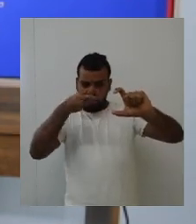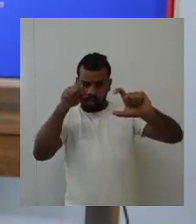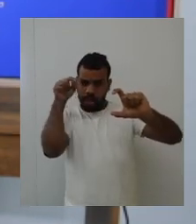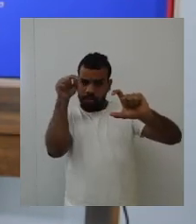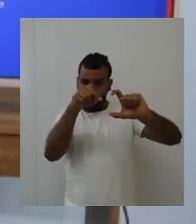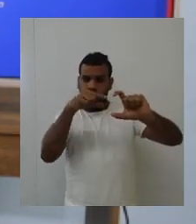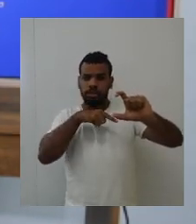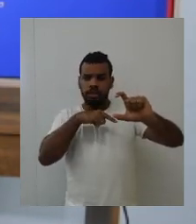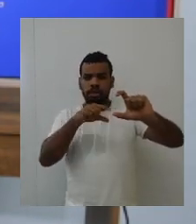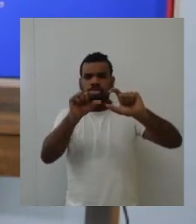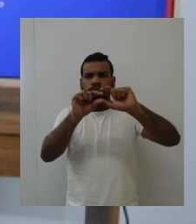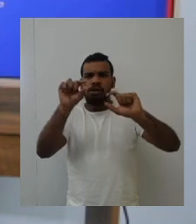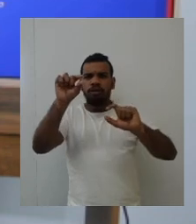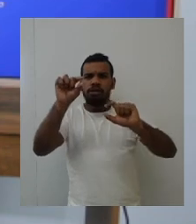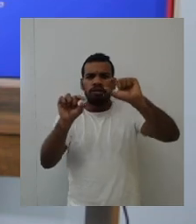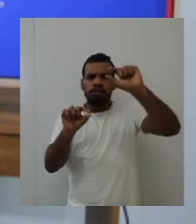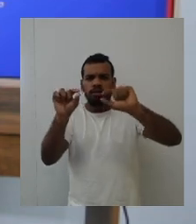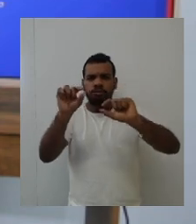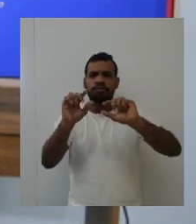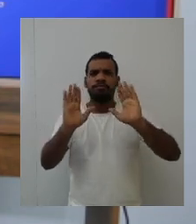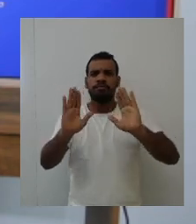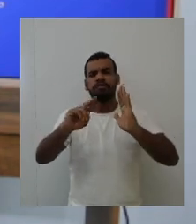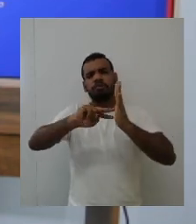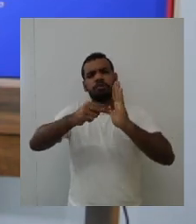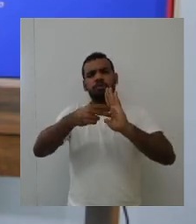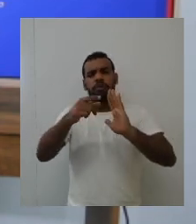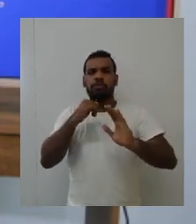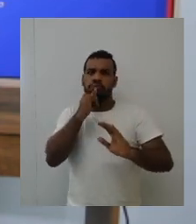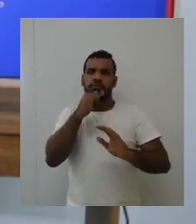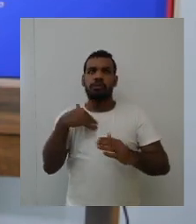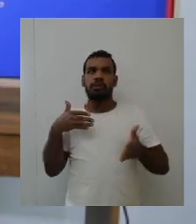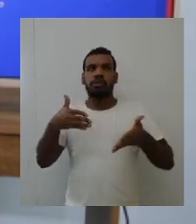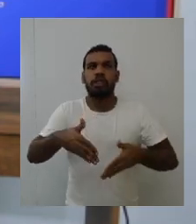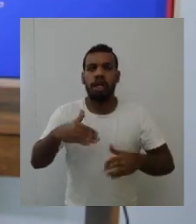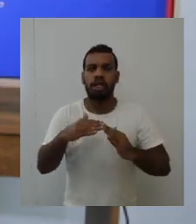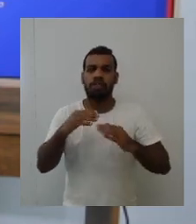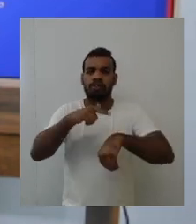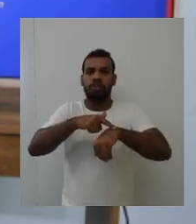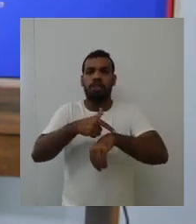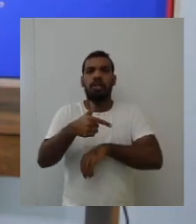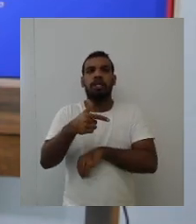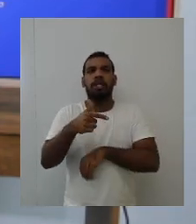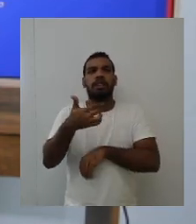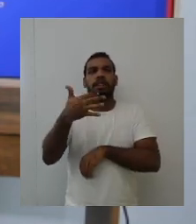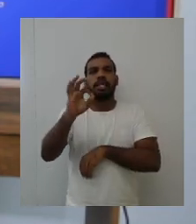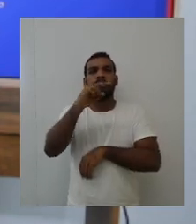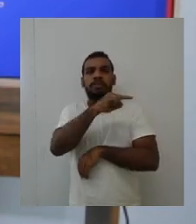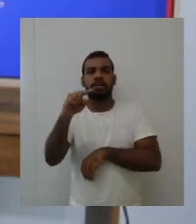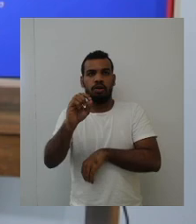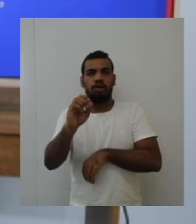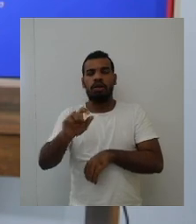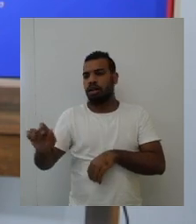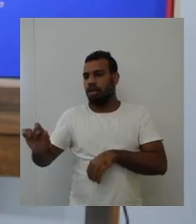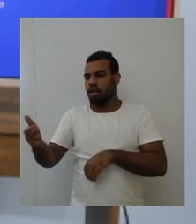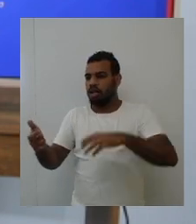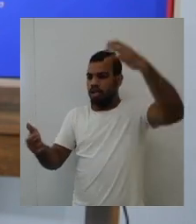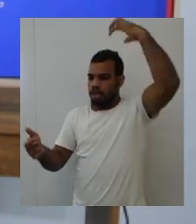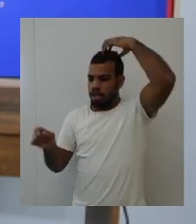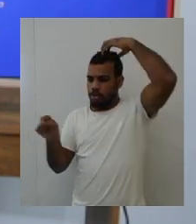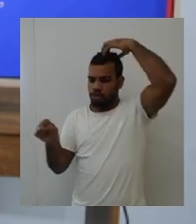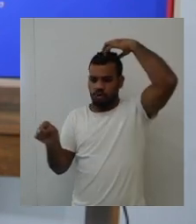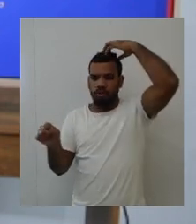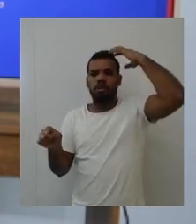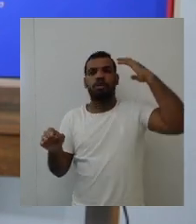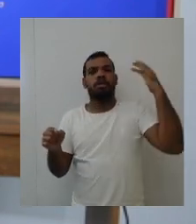está fragmentada, não é? Então, cheguei em casa às 22h30, ponto. Liguei o rádio, tomei banho, ponto. Esquentei a